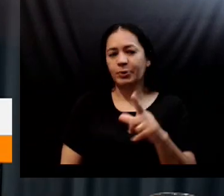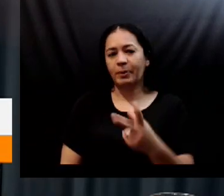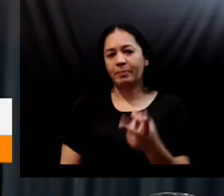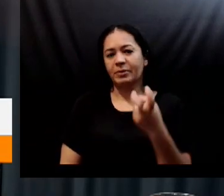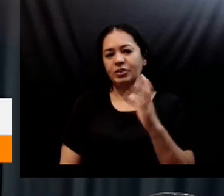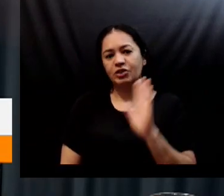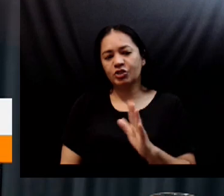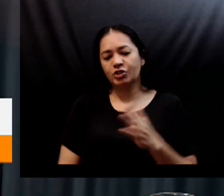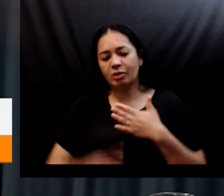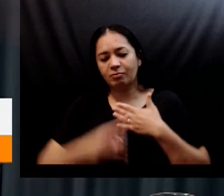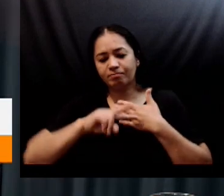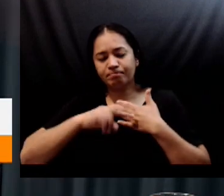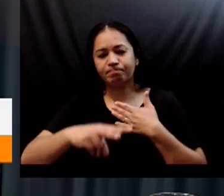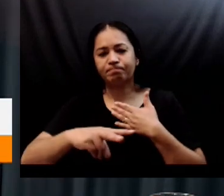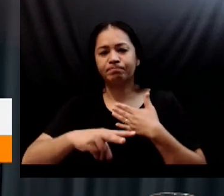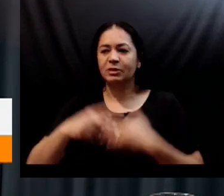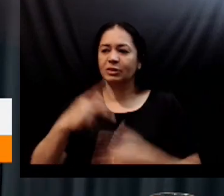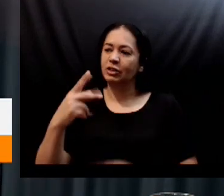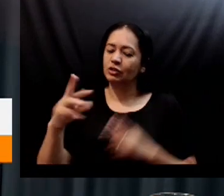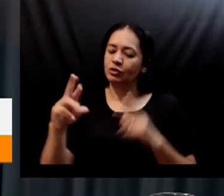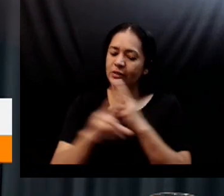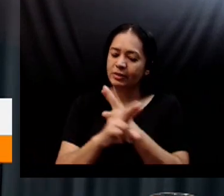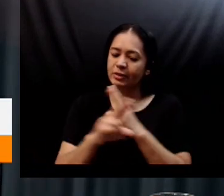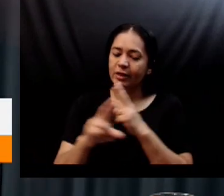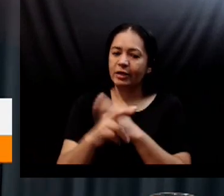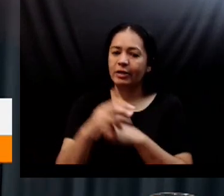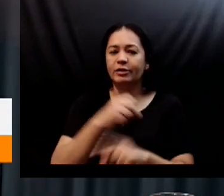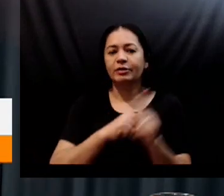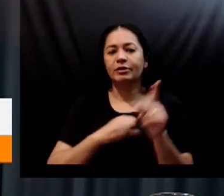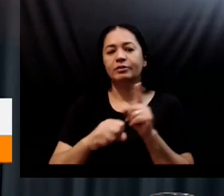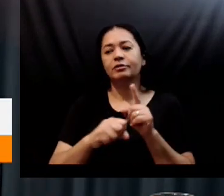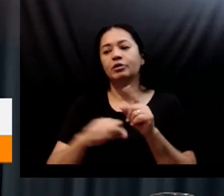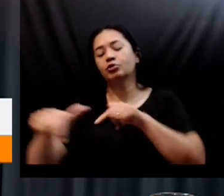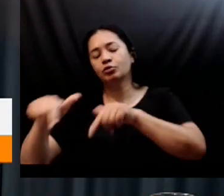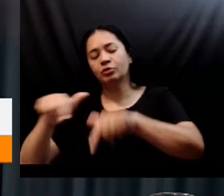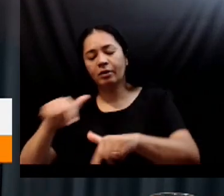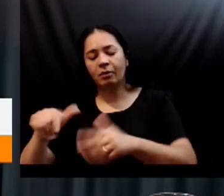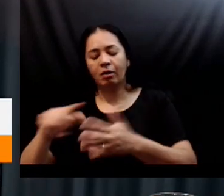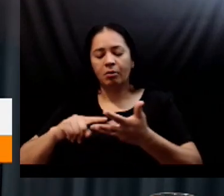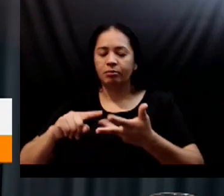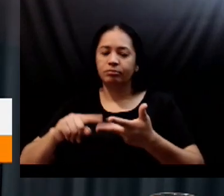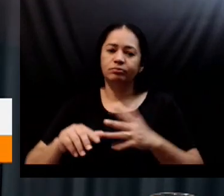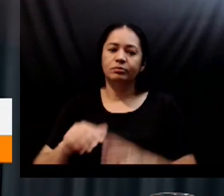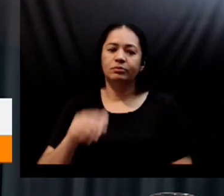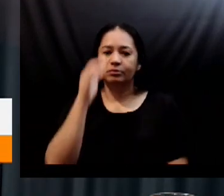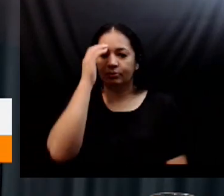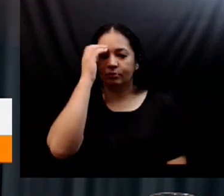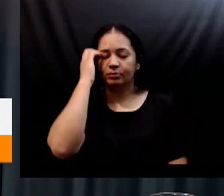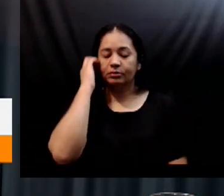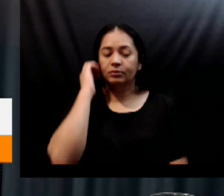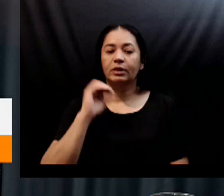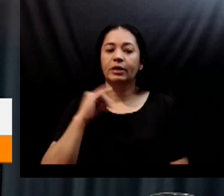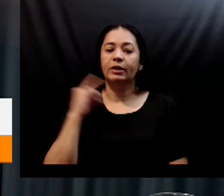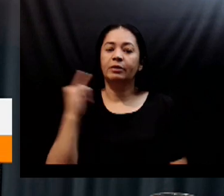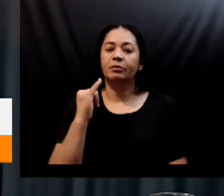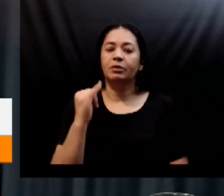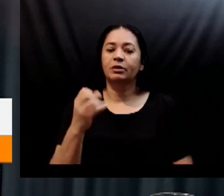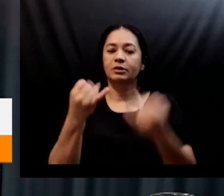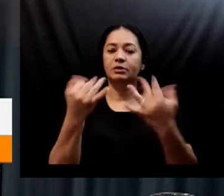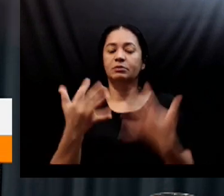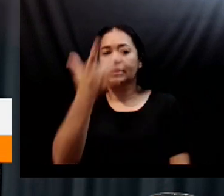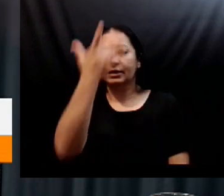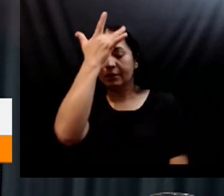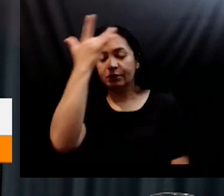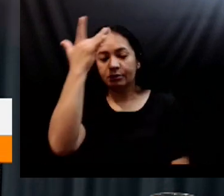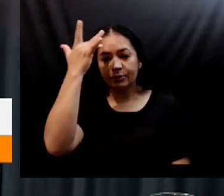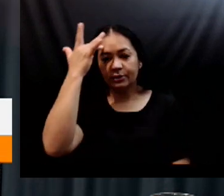suas relações sociais, no seu desempenho no trabalho e enfim. É muito importante a gente falar sobre saúde mental e a gente